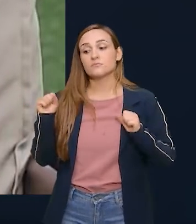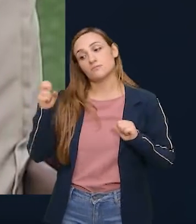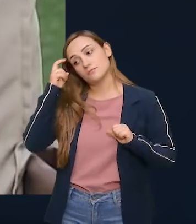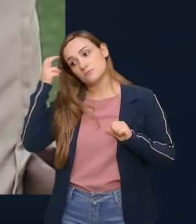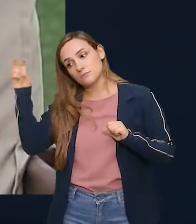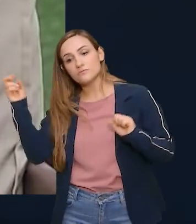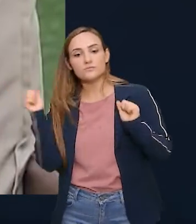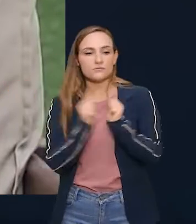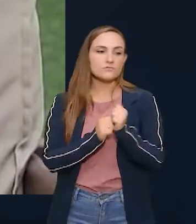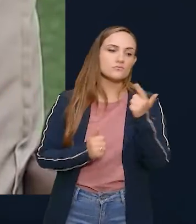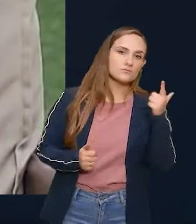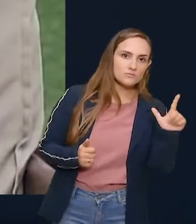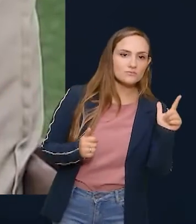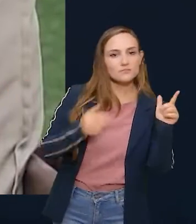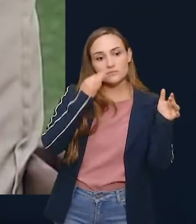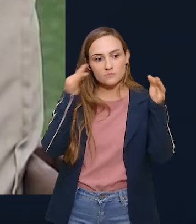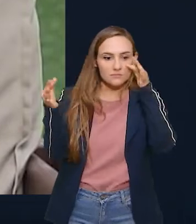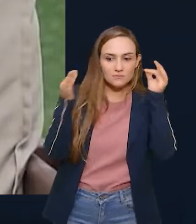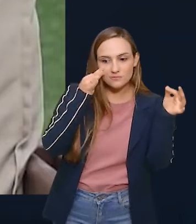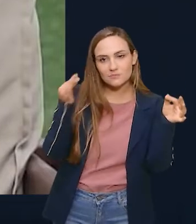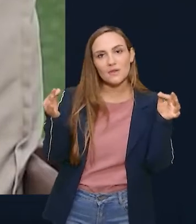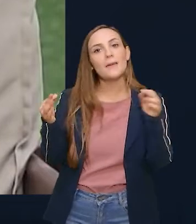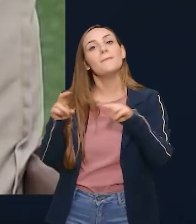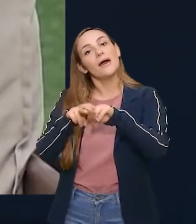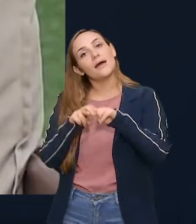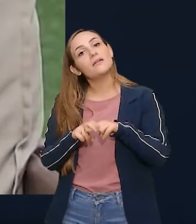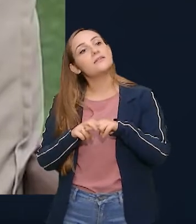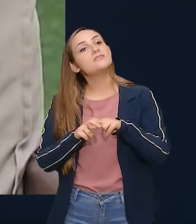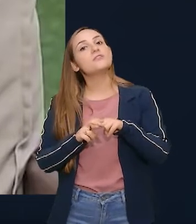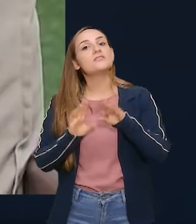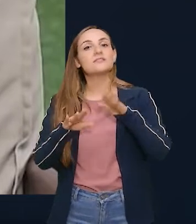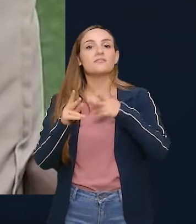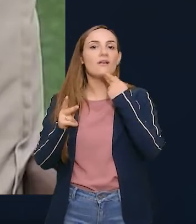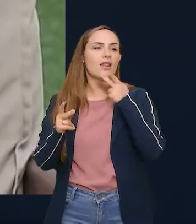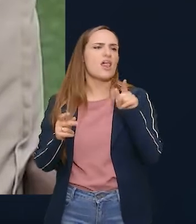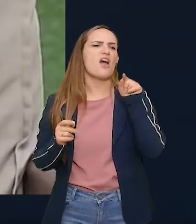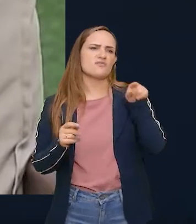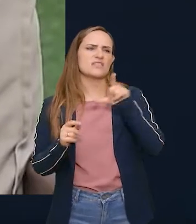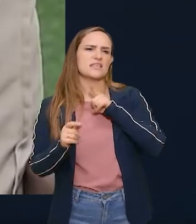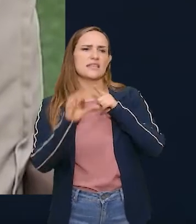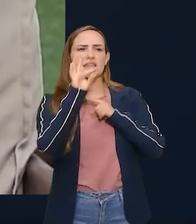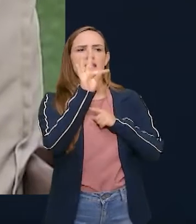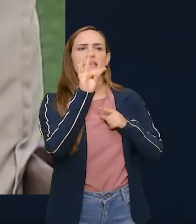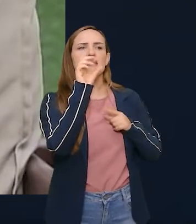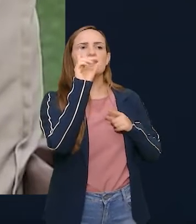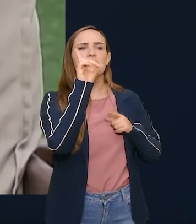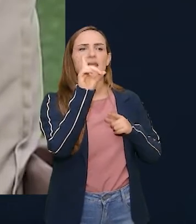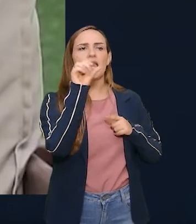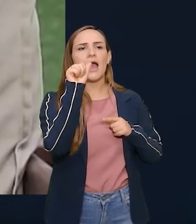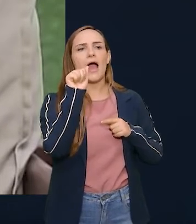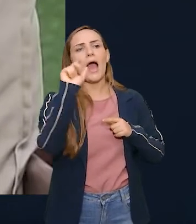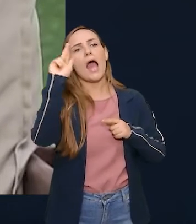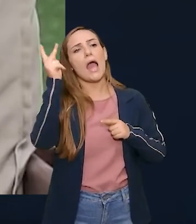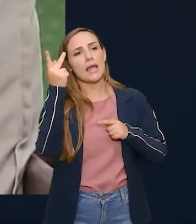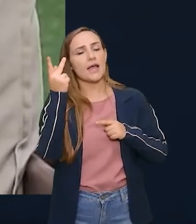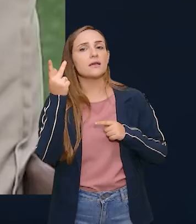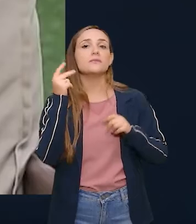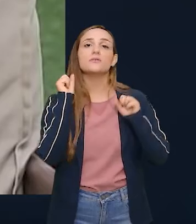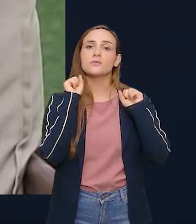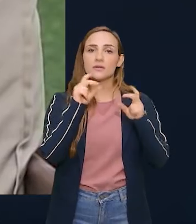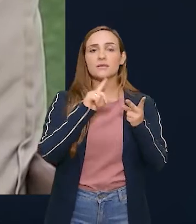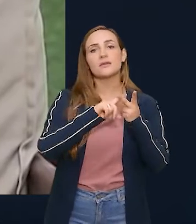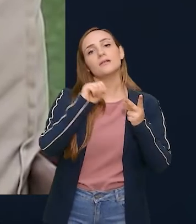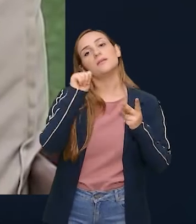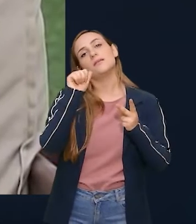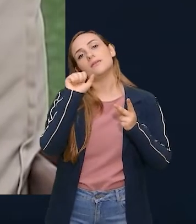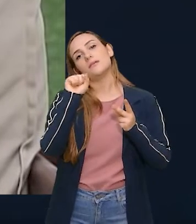hiperatividade. Então ele pode ser um TDAH e aí no censo aparece ele com essa comorbidade